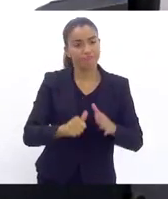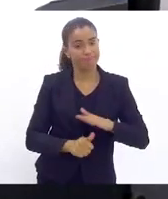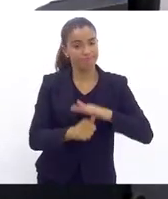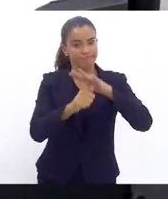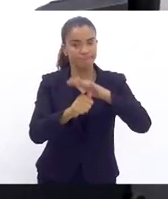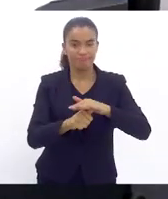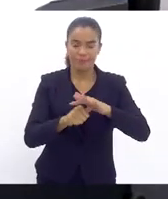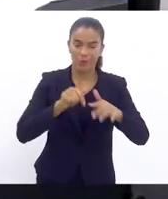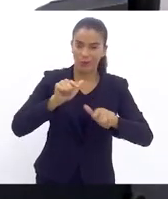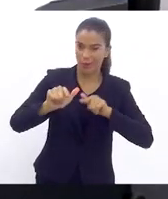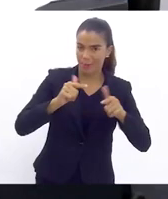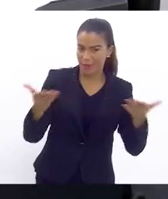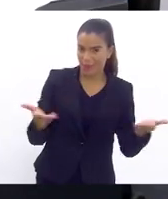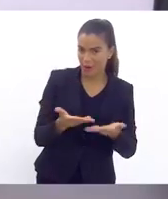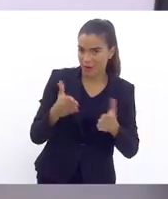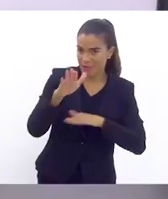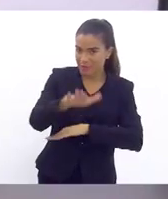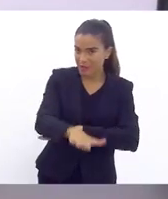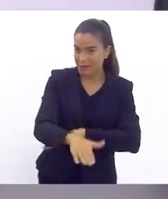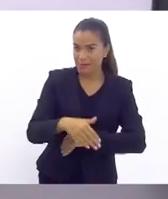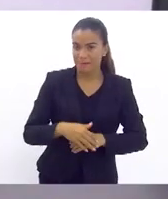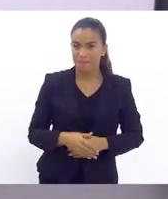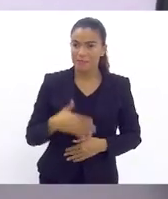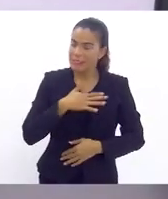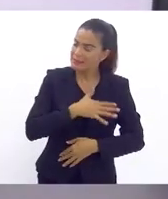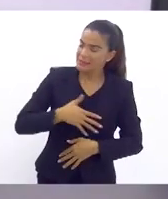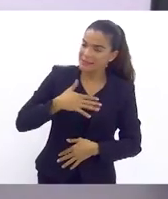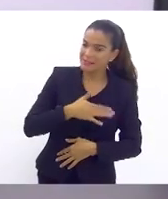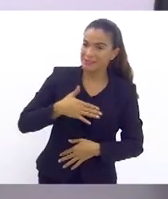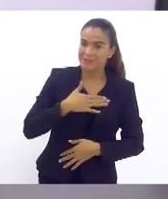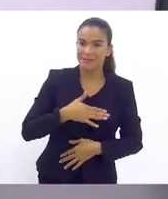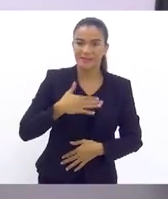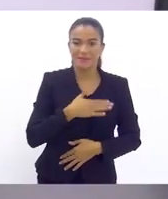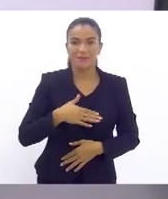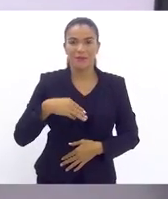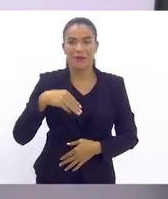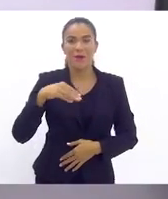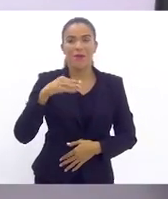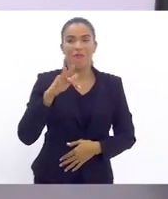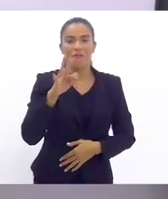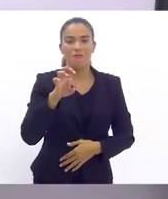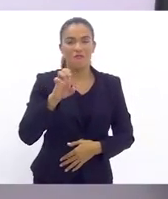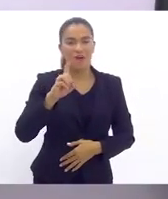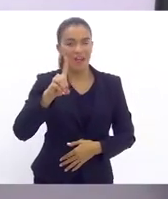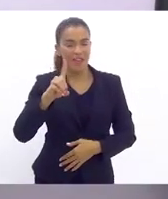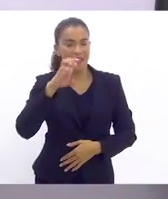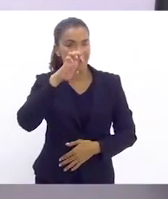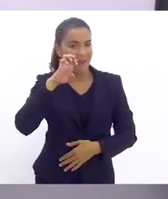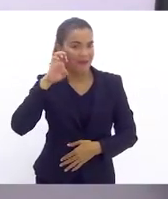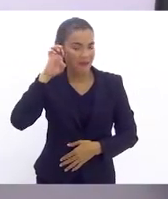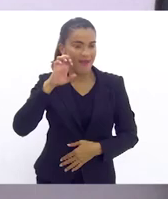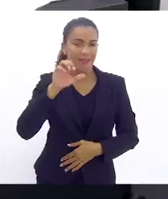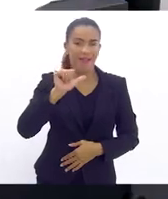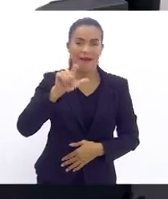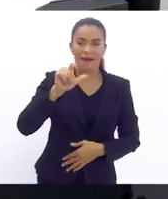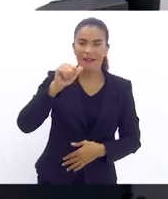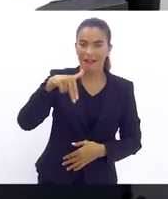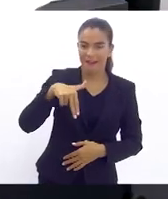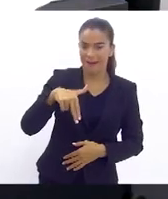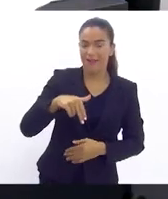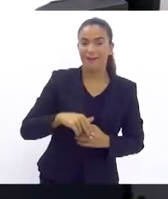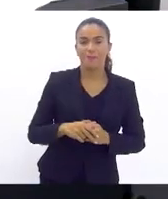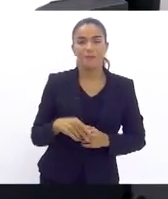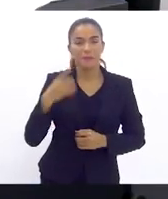saudar todos os companheiros deputados Márcio Gualberto Flávio Serafim e Fred Pacheco ataque morto Alan Lopes